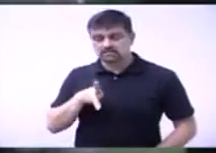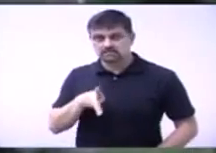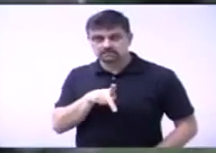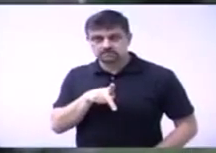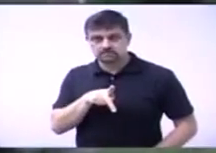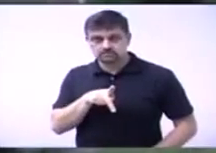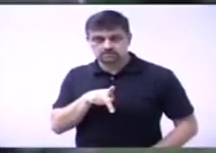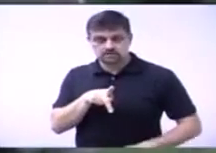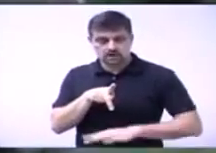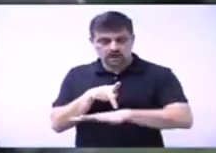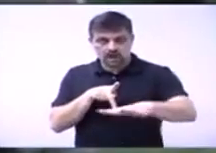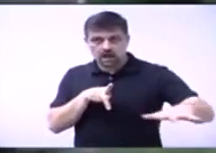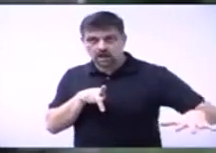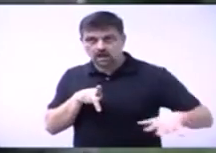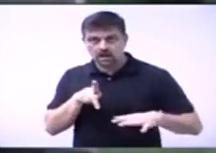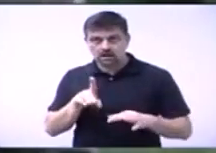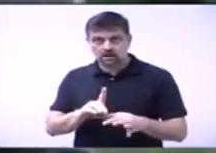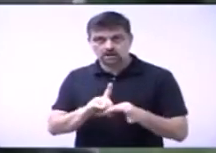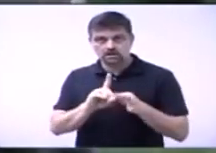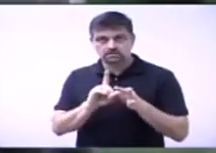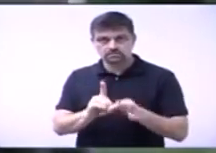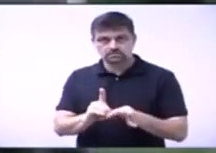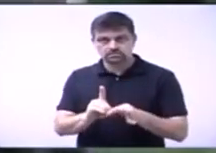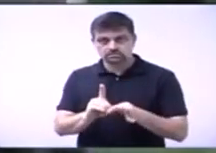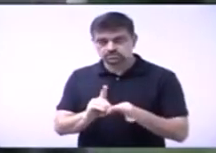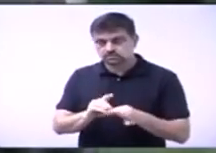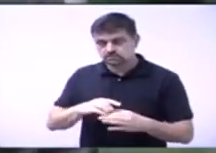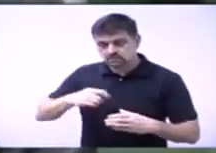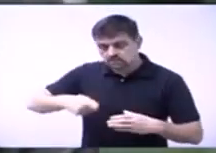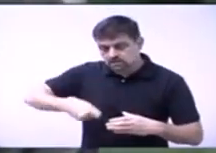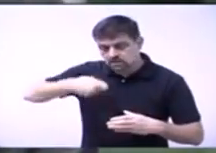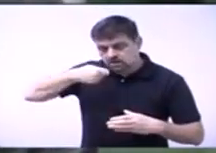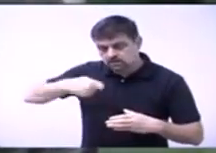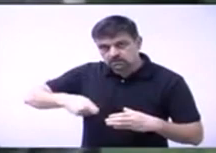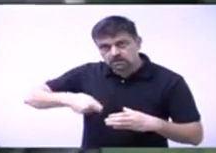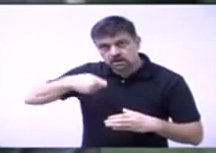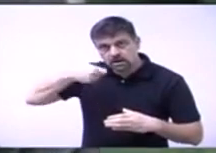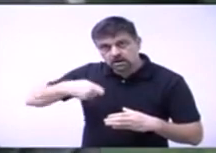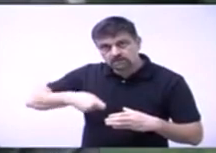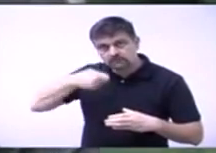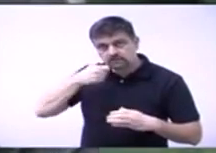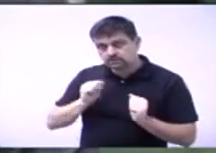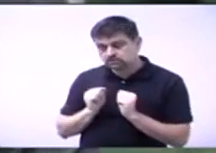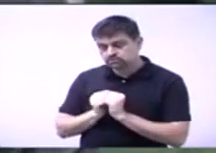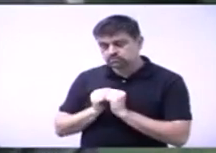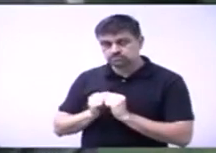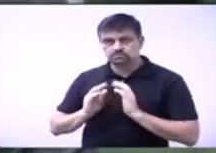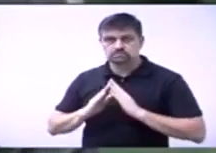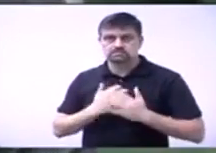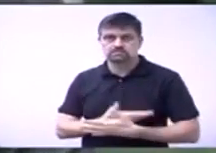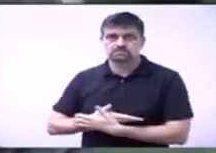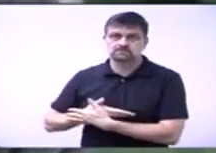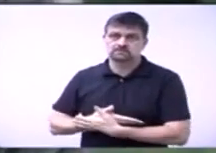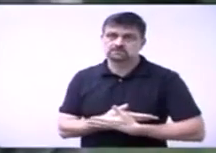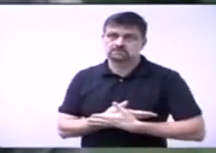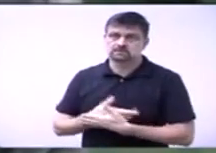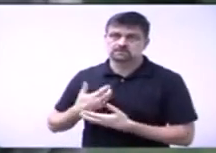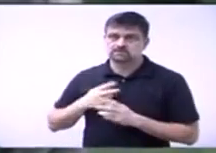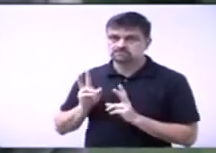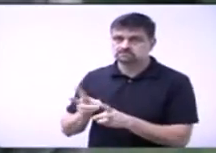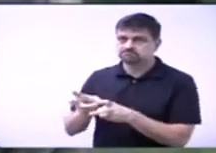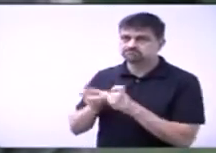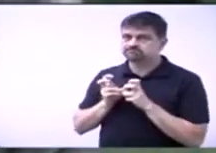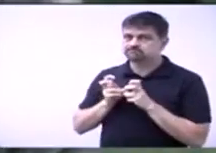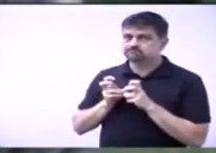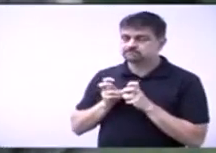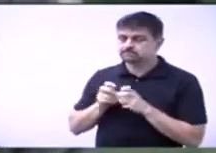professora junto dos alunos na hora da refeição, também fazendo a refeição na creche, tem se constatado como